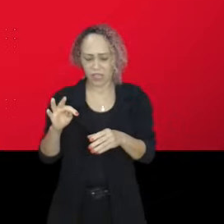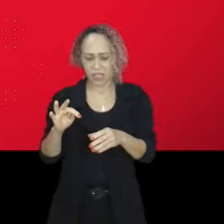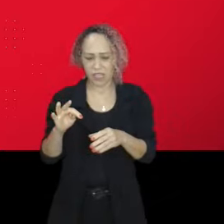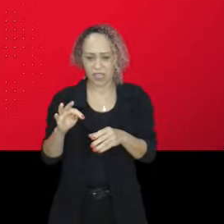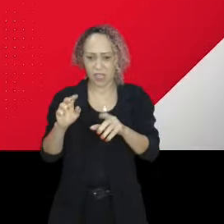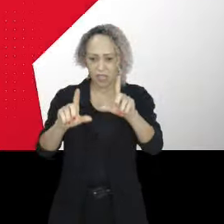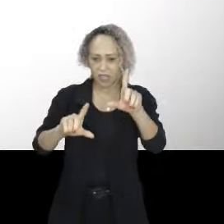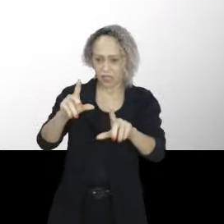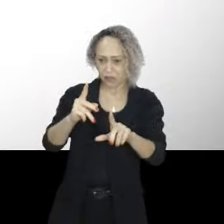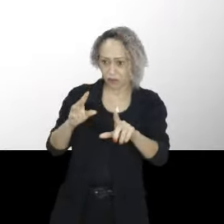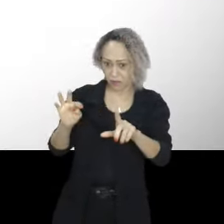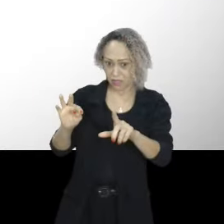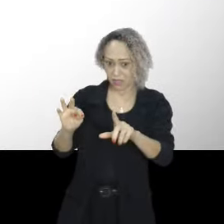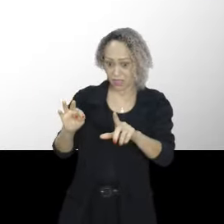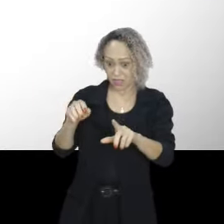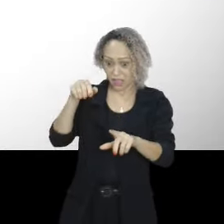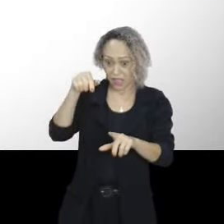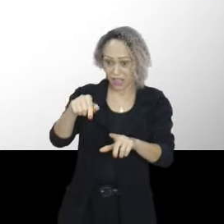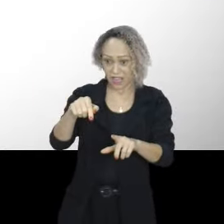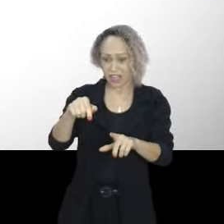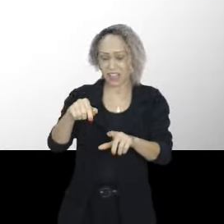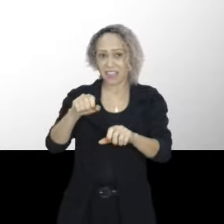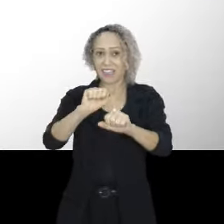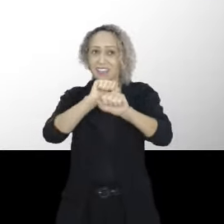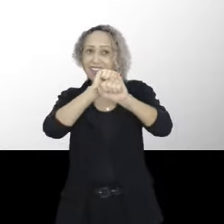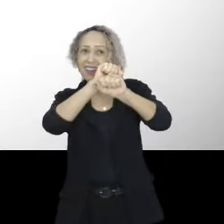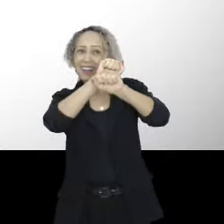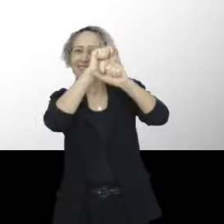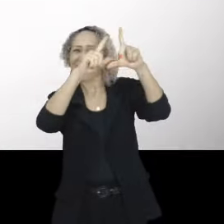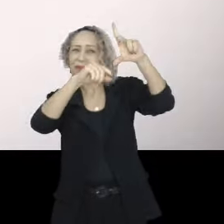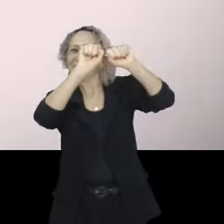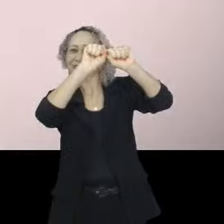TVPT. Aqui brilha uma estrela.